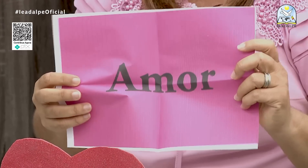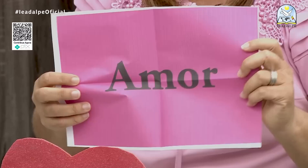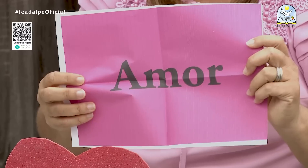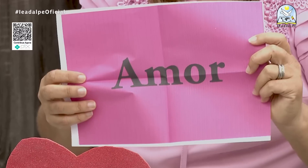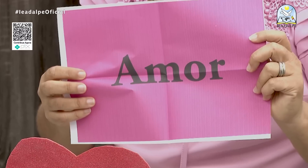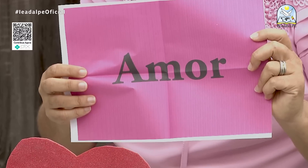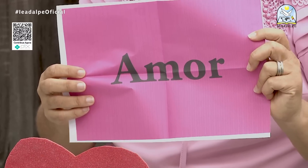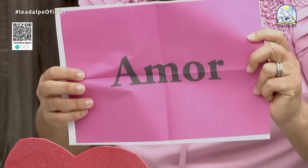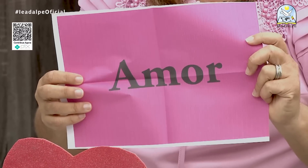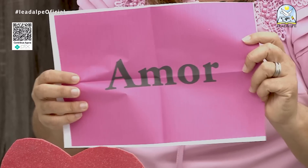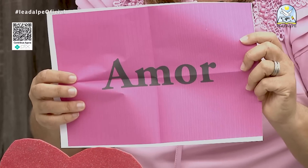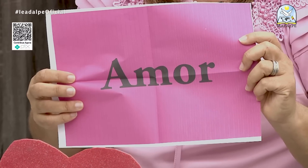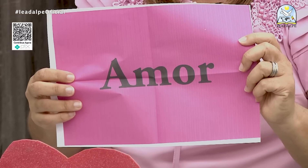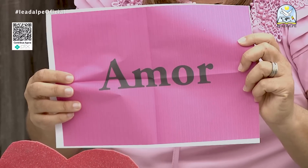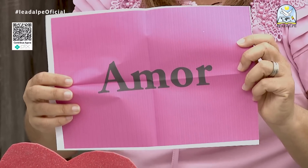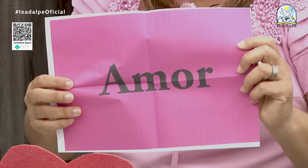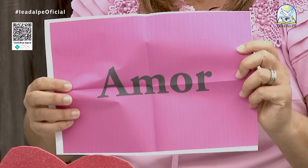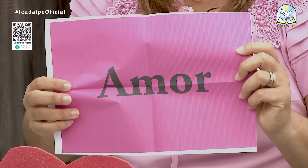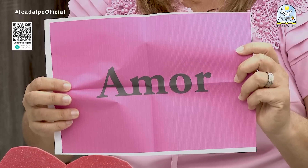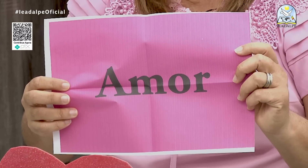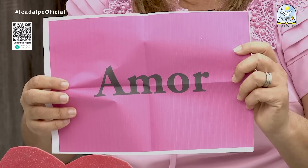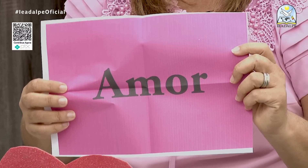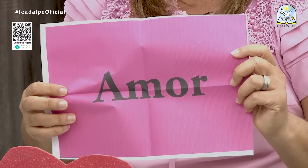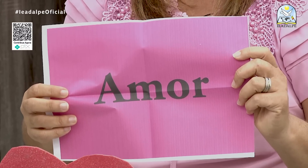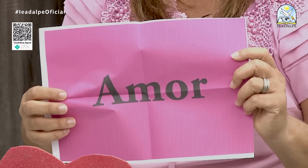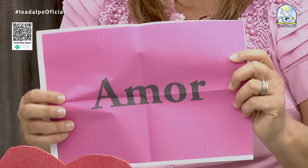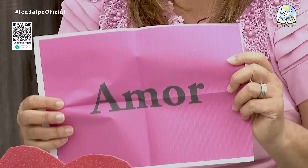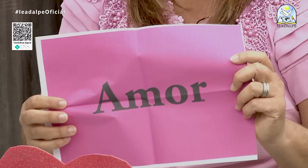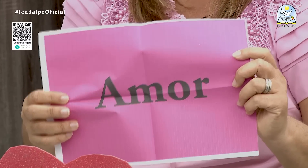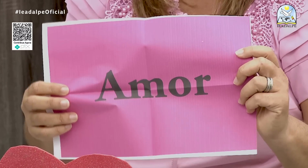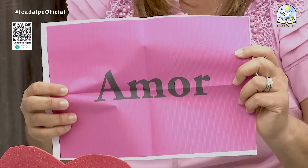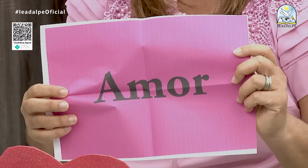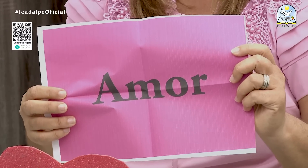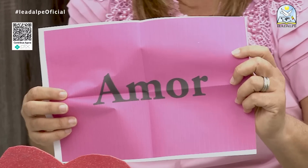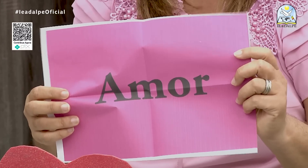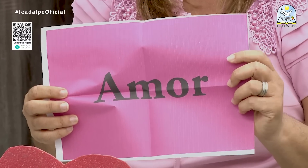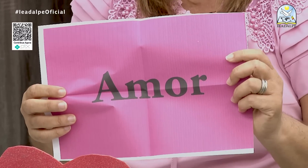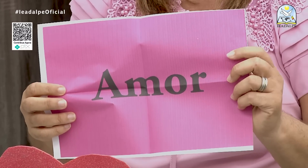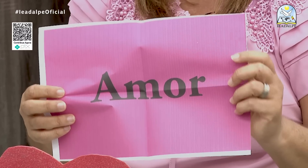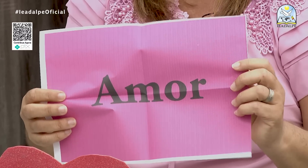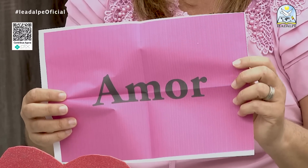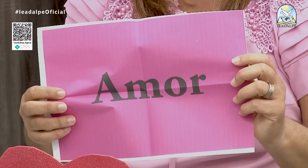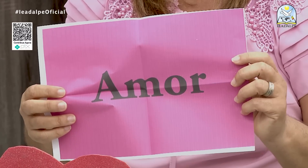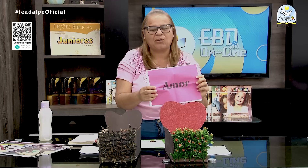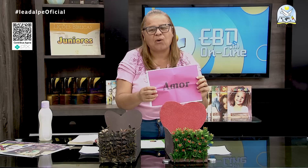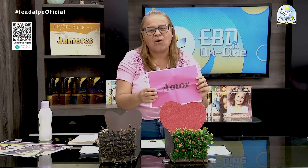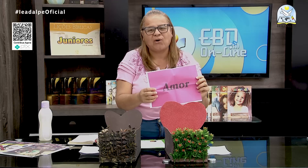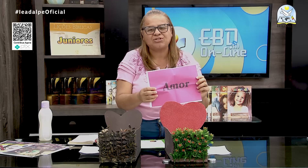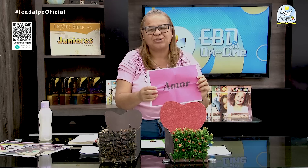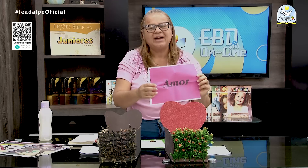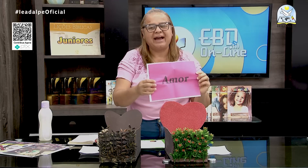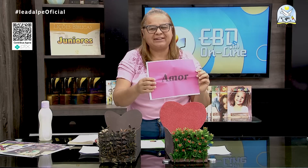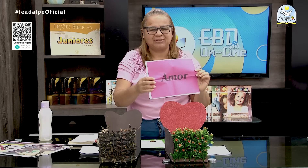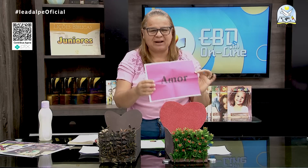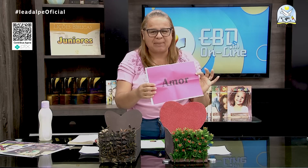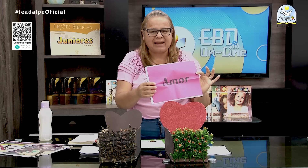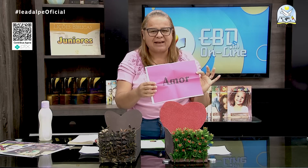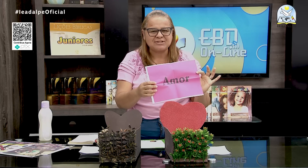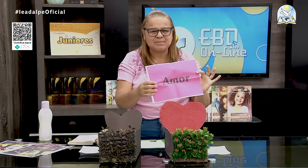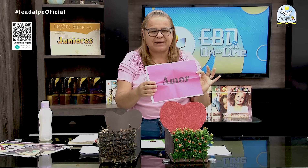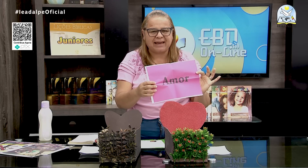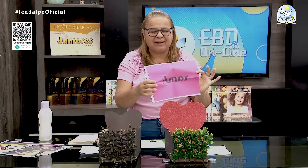tudo suporta tudo sofre o amor é uma maravilha deixa o coração mais alegre o rosto Então